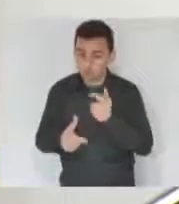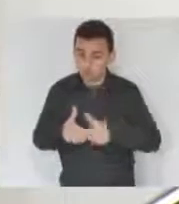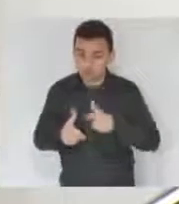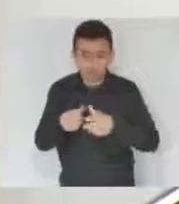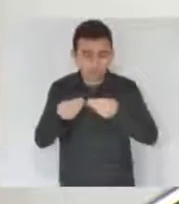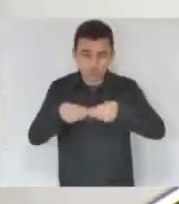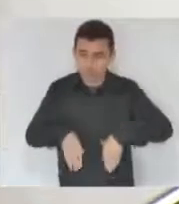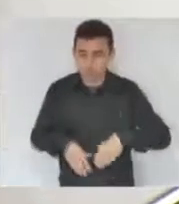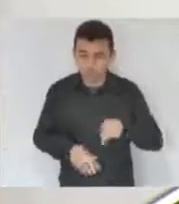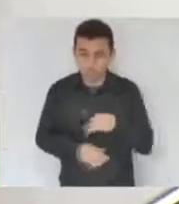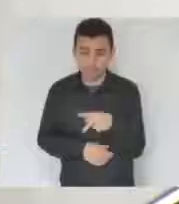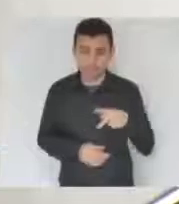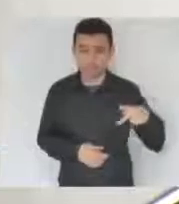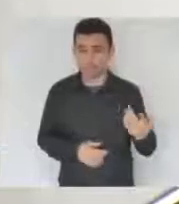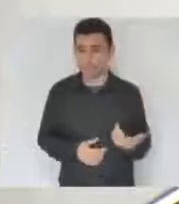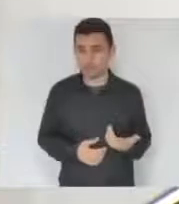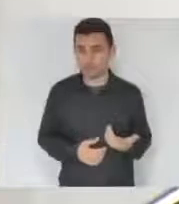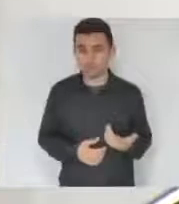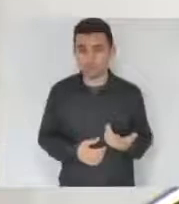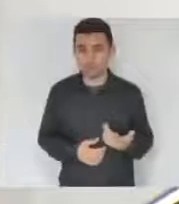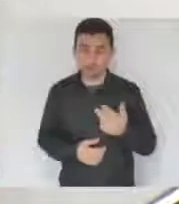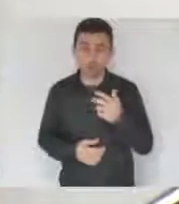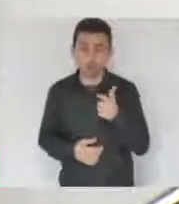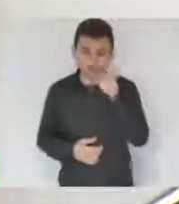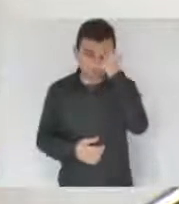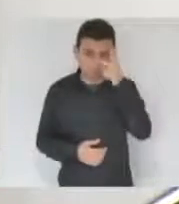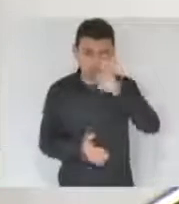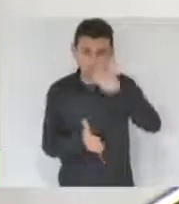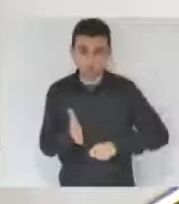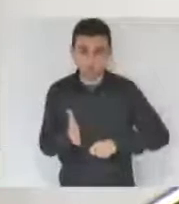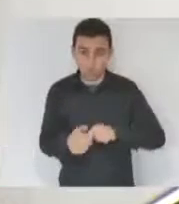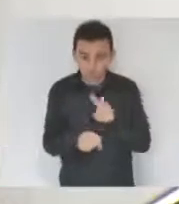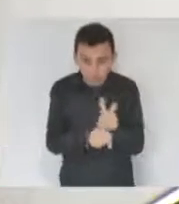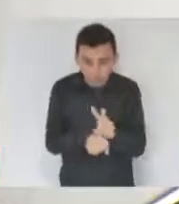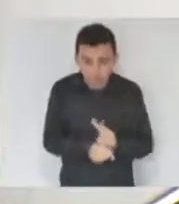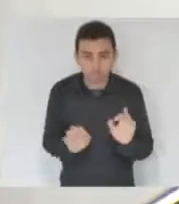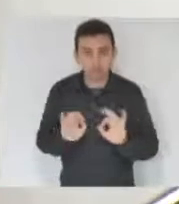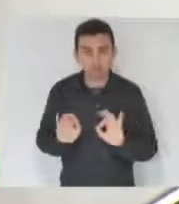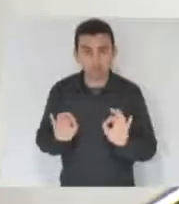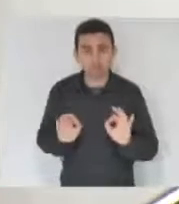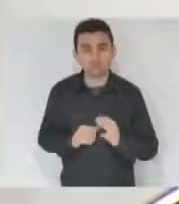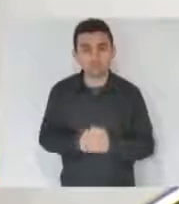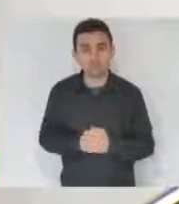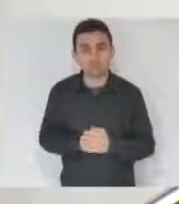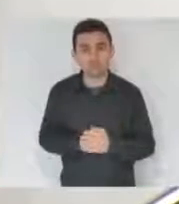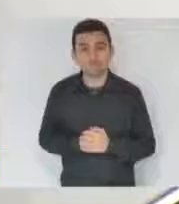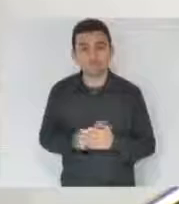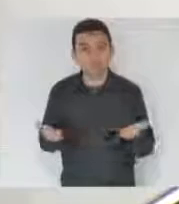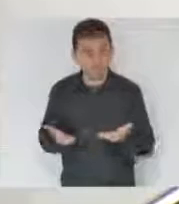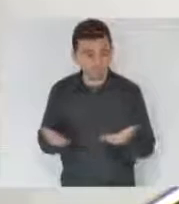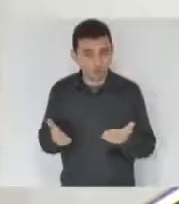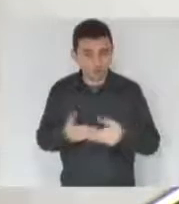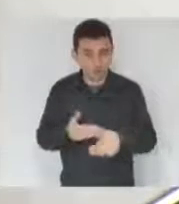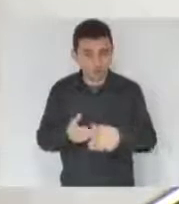PPP. Uma PPP que alguém assinou, que não acompanhou, e que está gerando